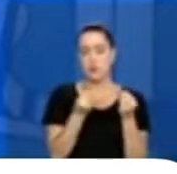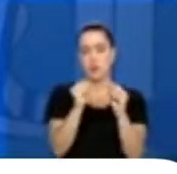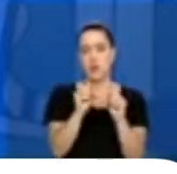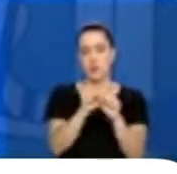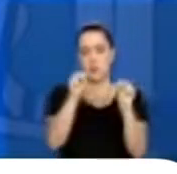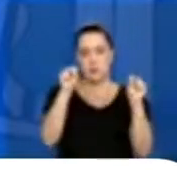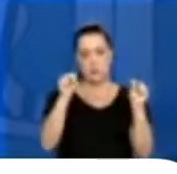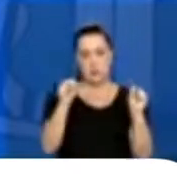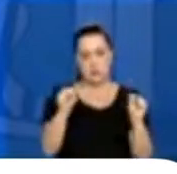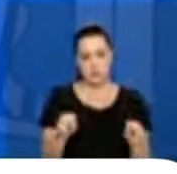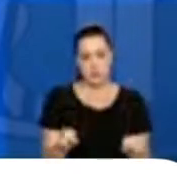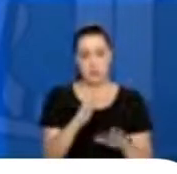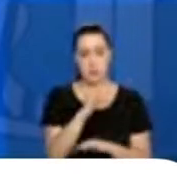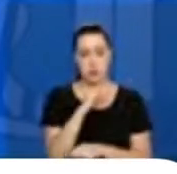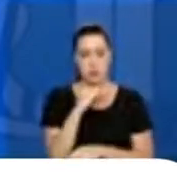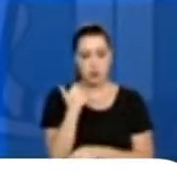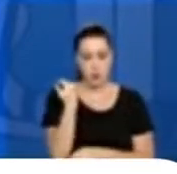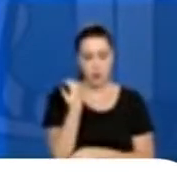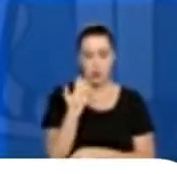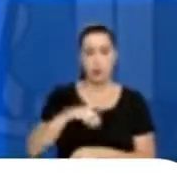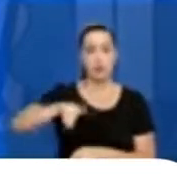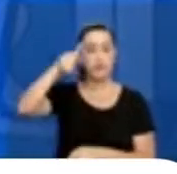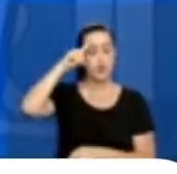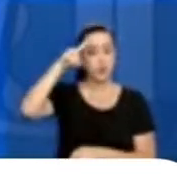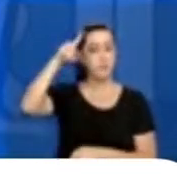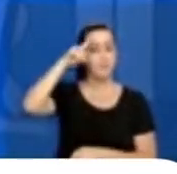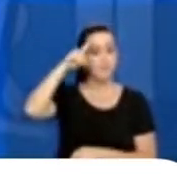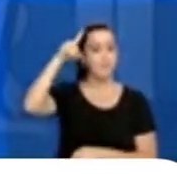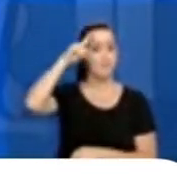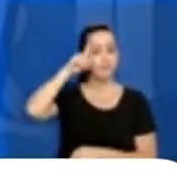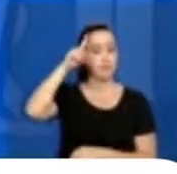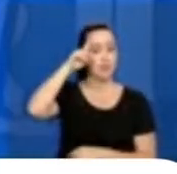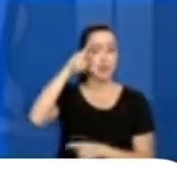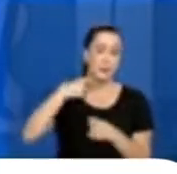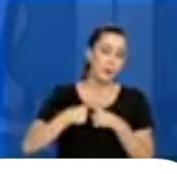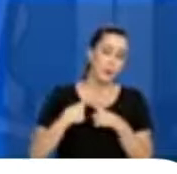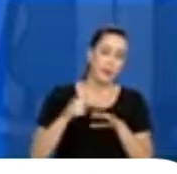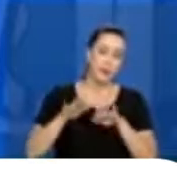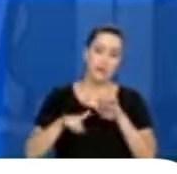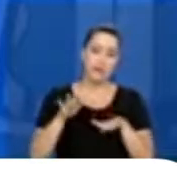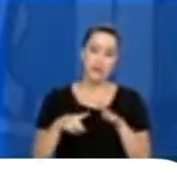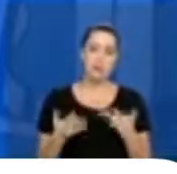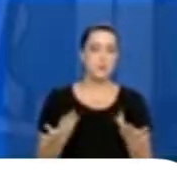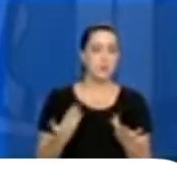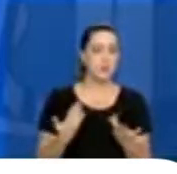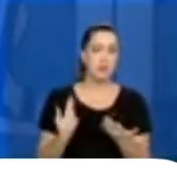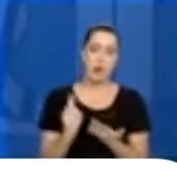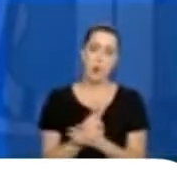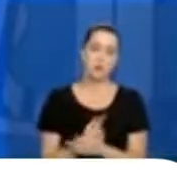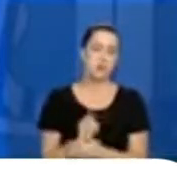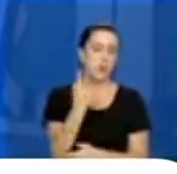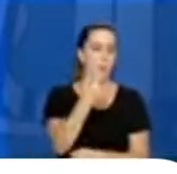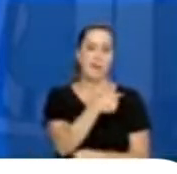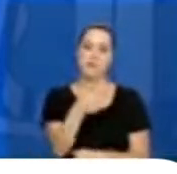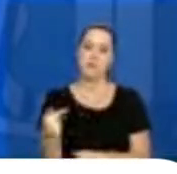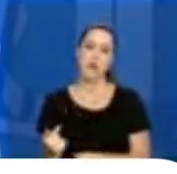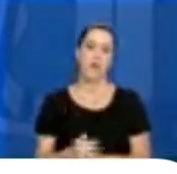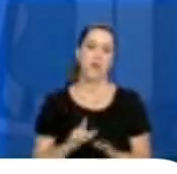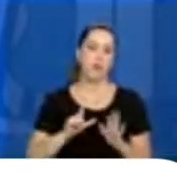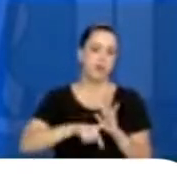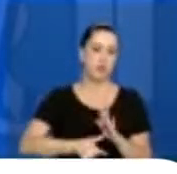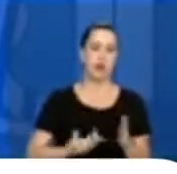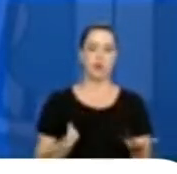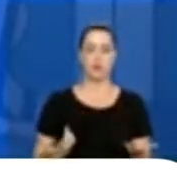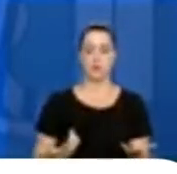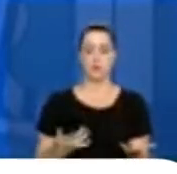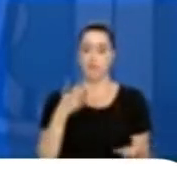de Informação de Mortalidade diariamente. Isso acontecia por semana. Então, esse delay,